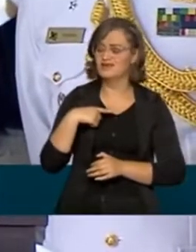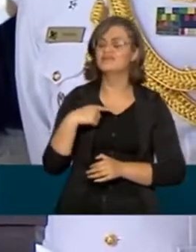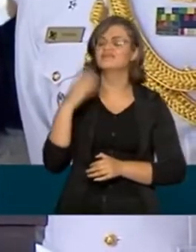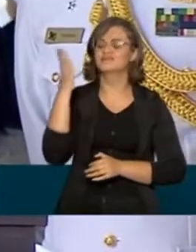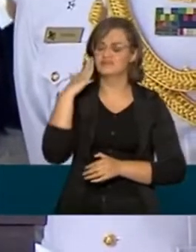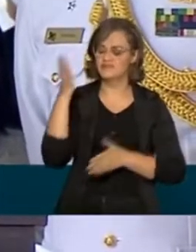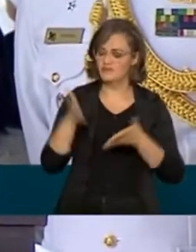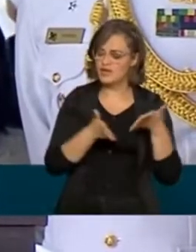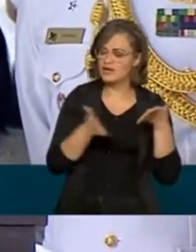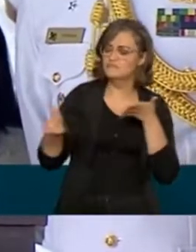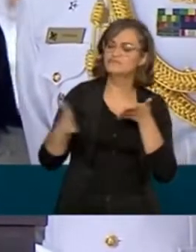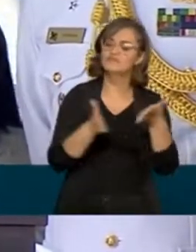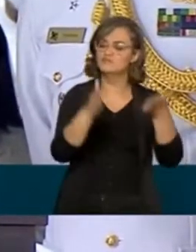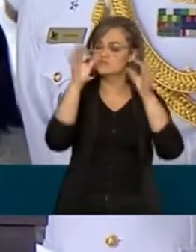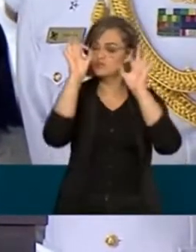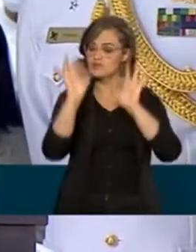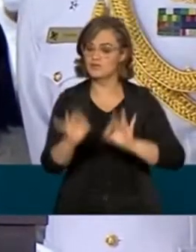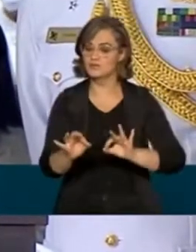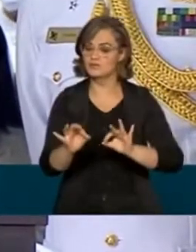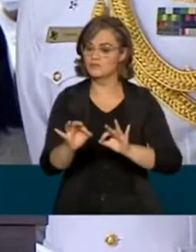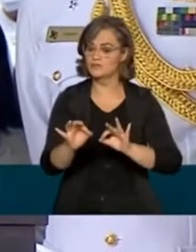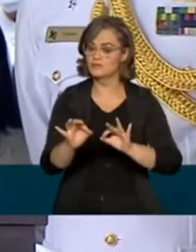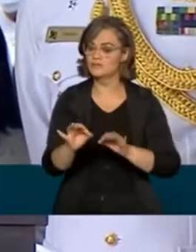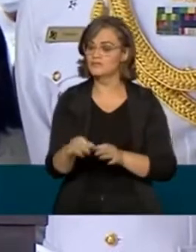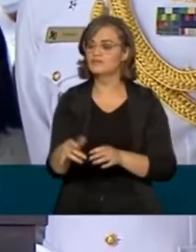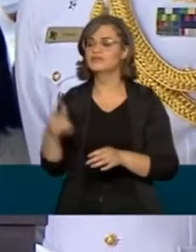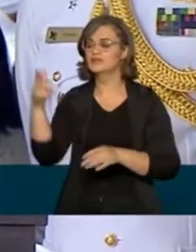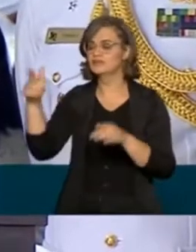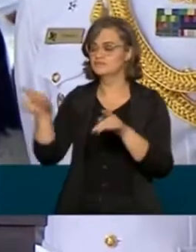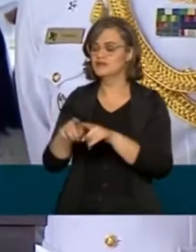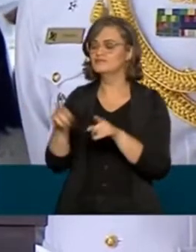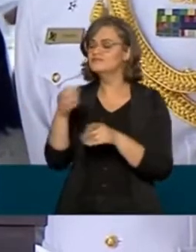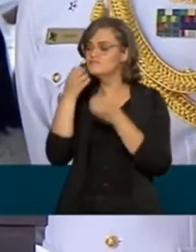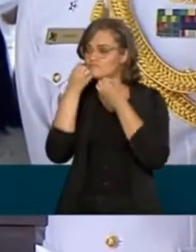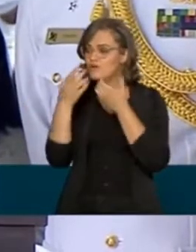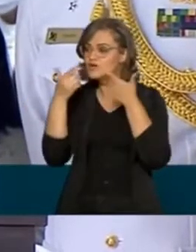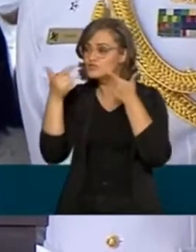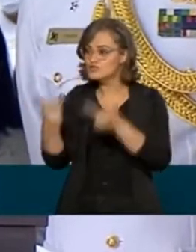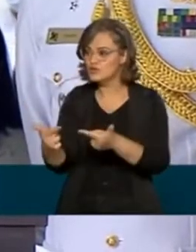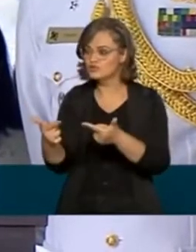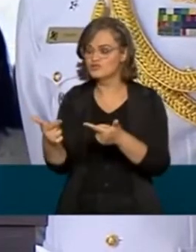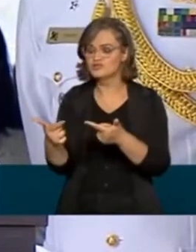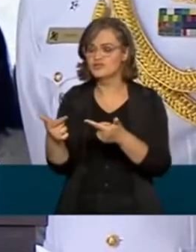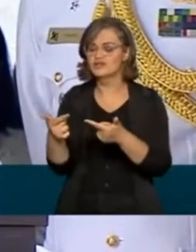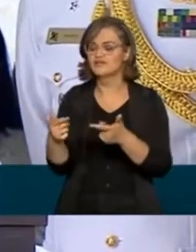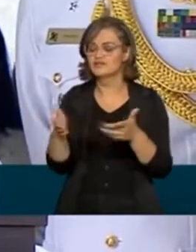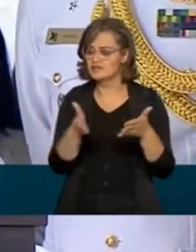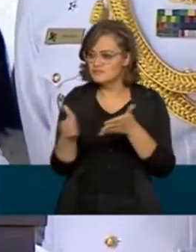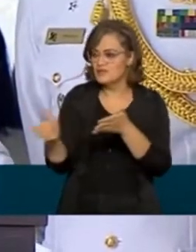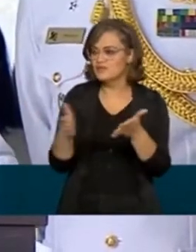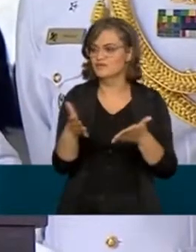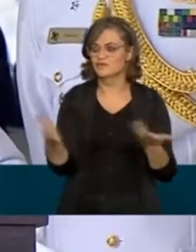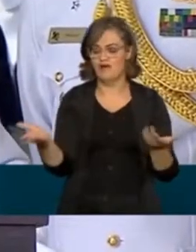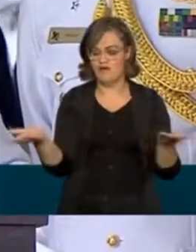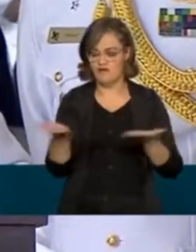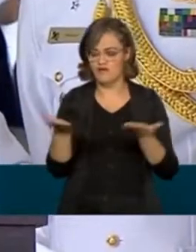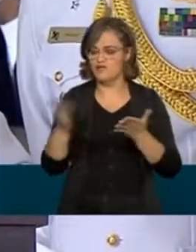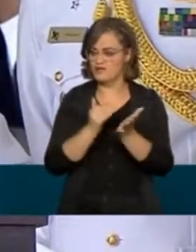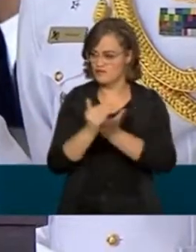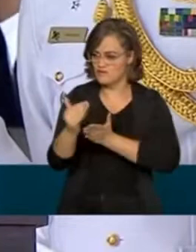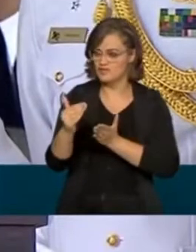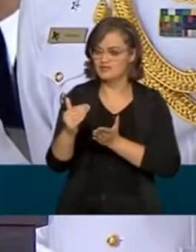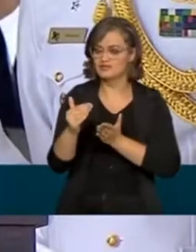haverá conduzi-los a um destino promissor. Também desejo bons ventos e mares tranquilos nesta navegação, que se